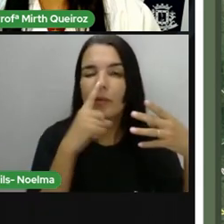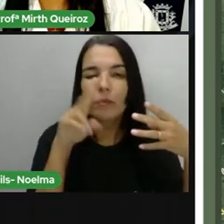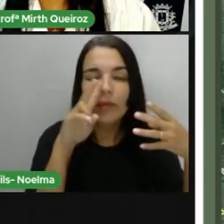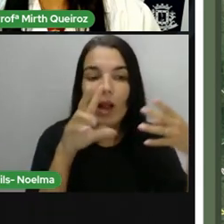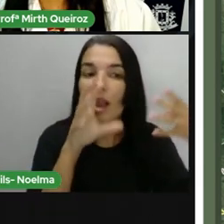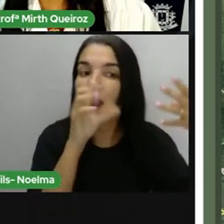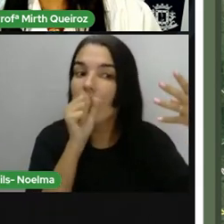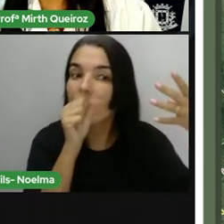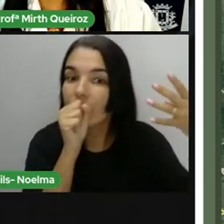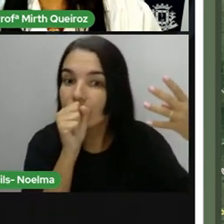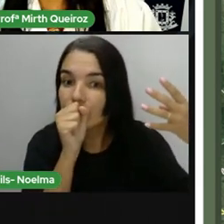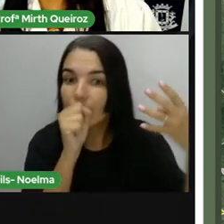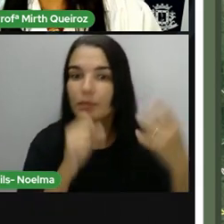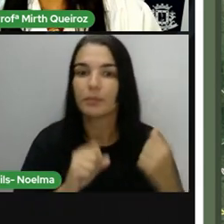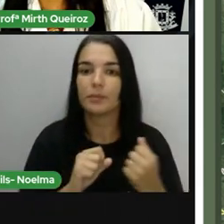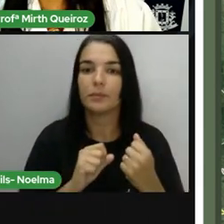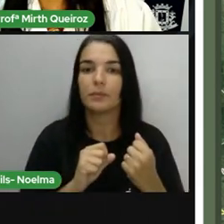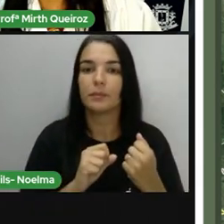né?